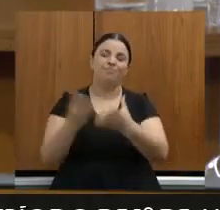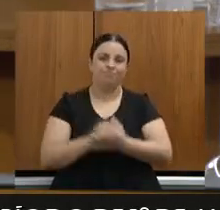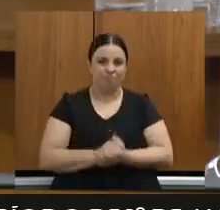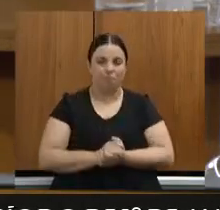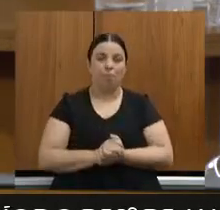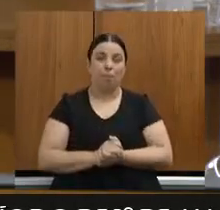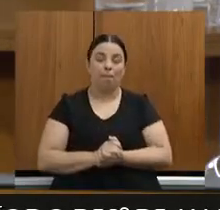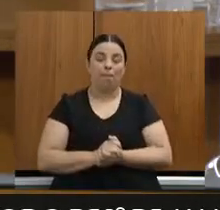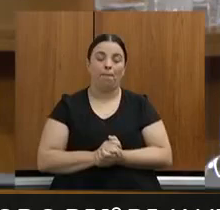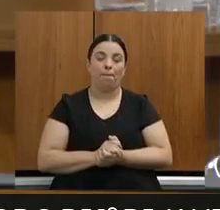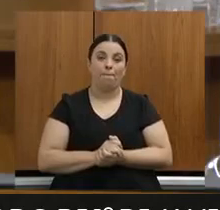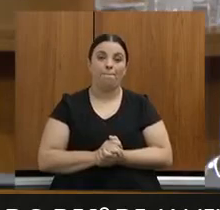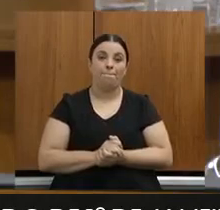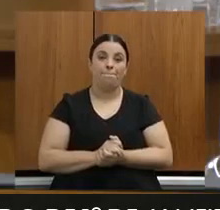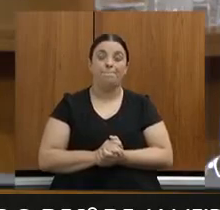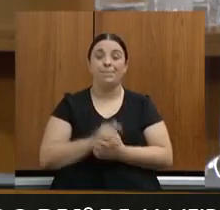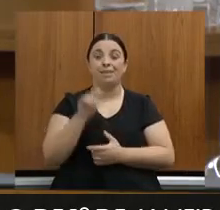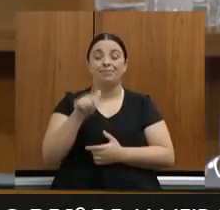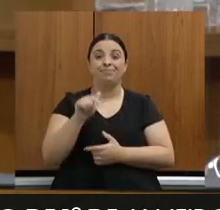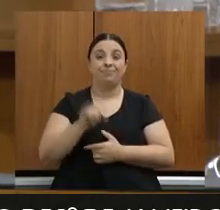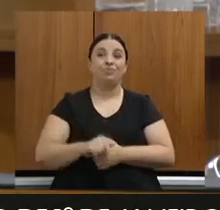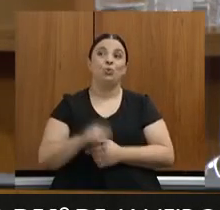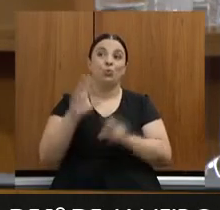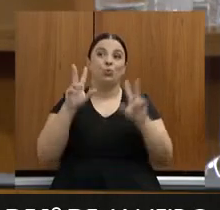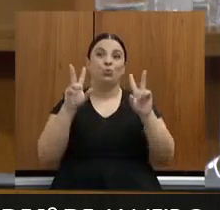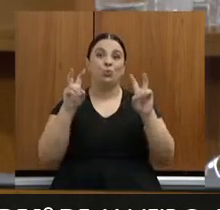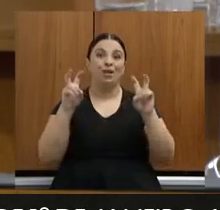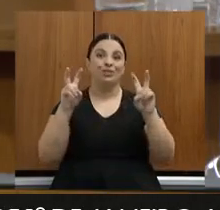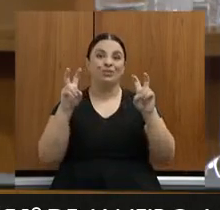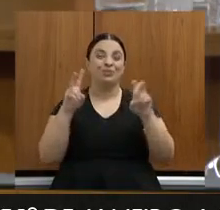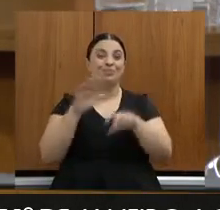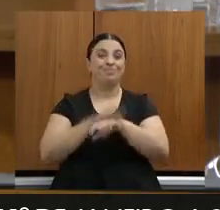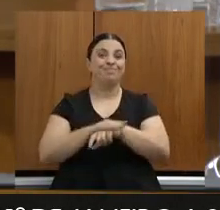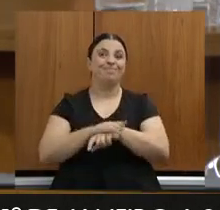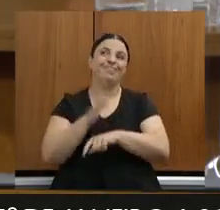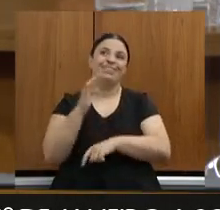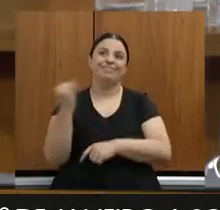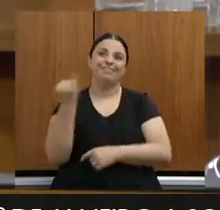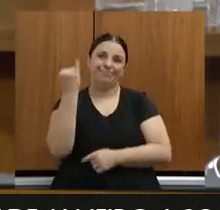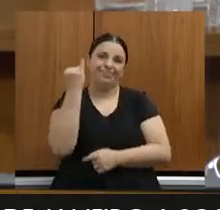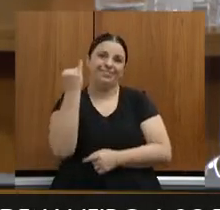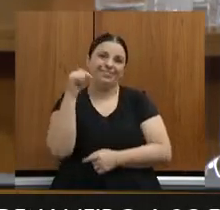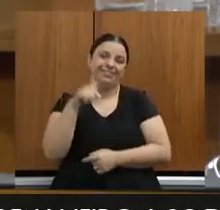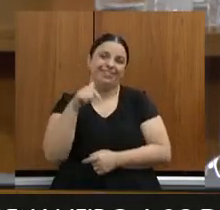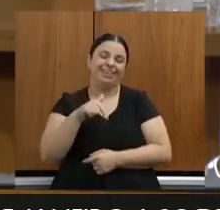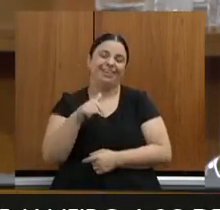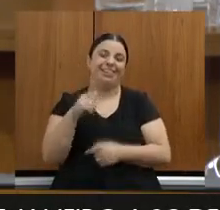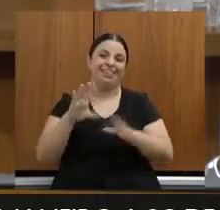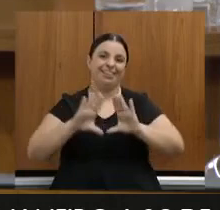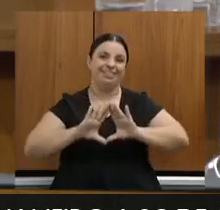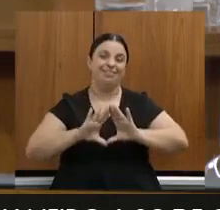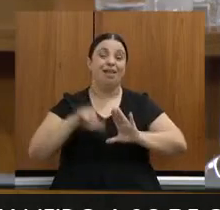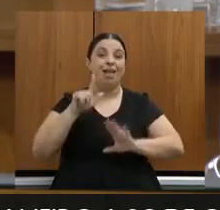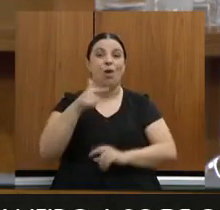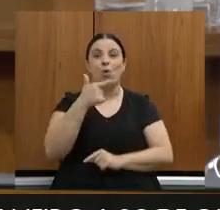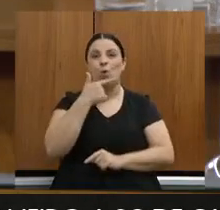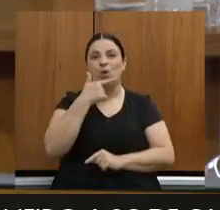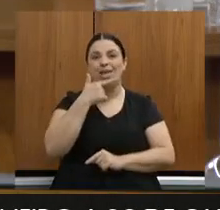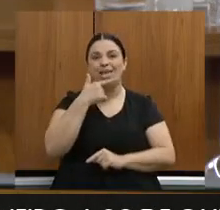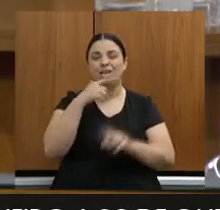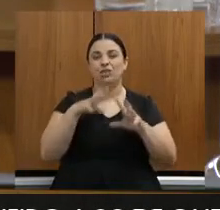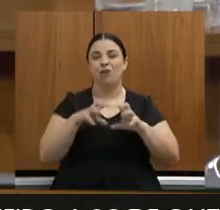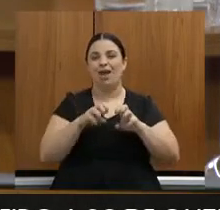e no nosso assunto Predileto aqui na Assembleia né Deputado que são os nossos Queijos artesanais nós